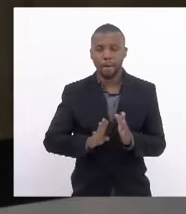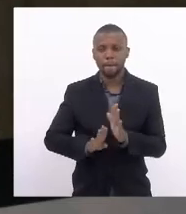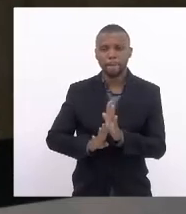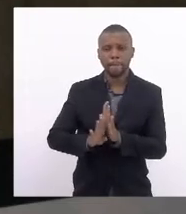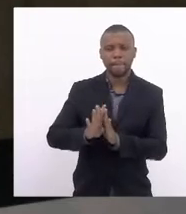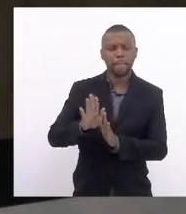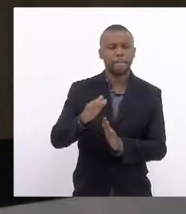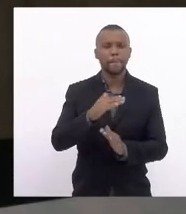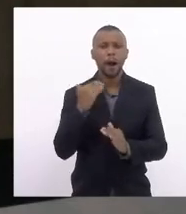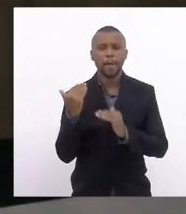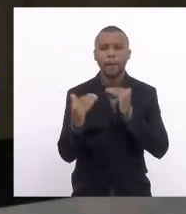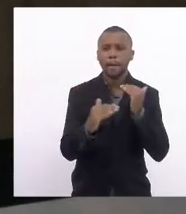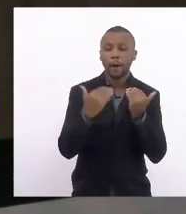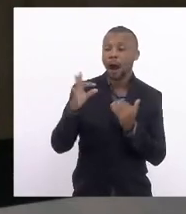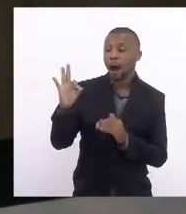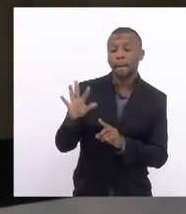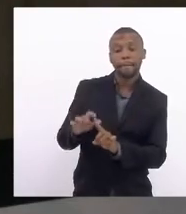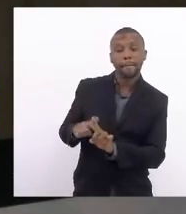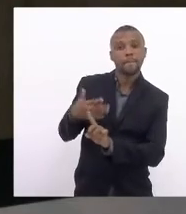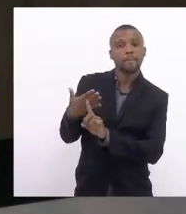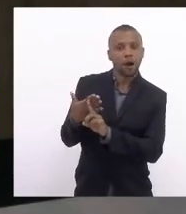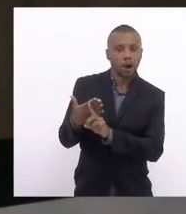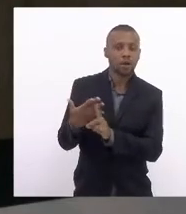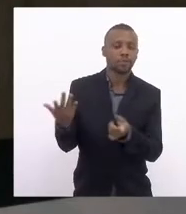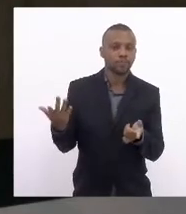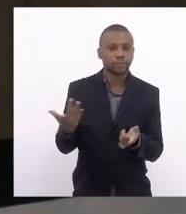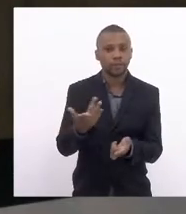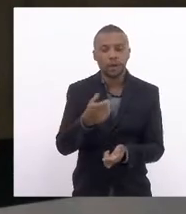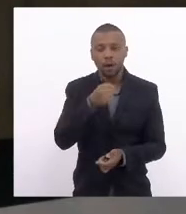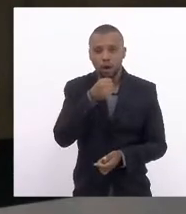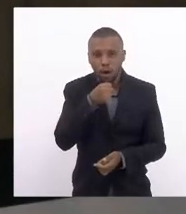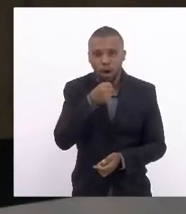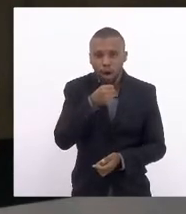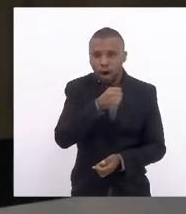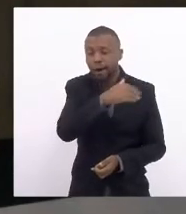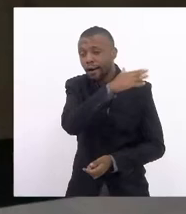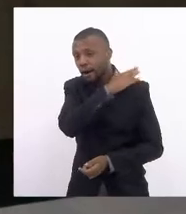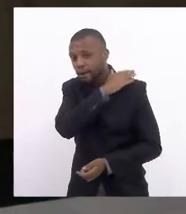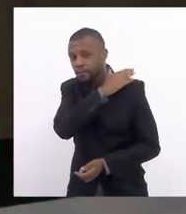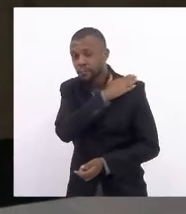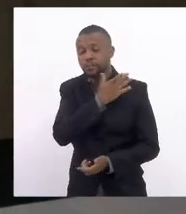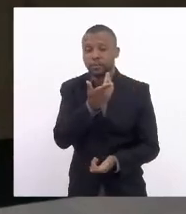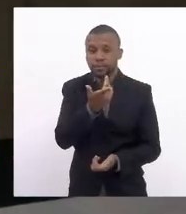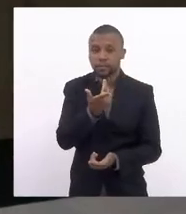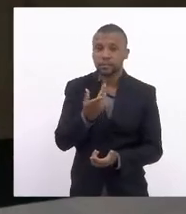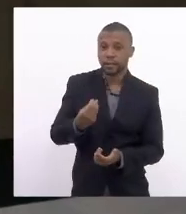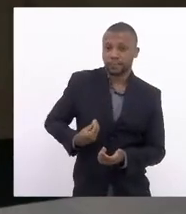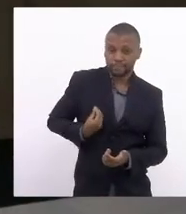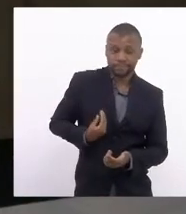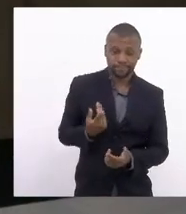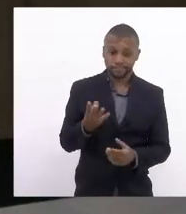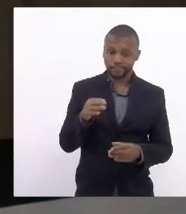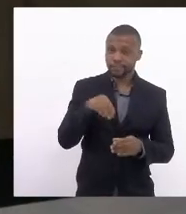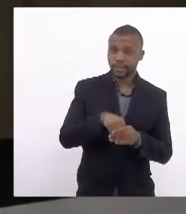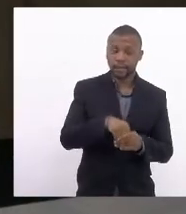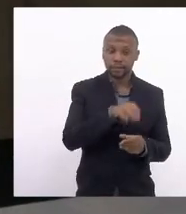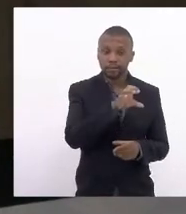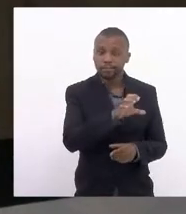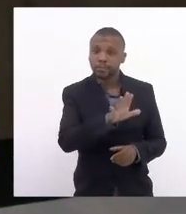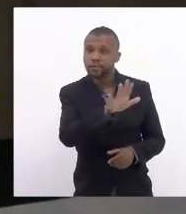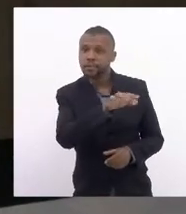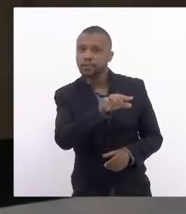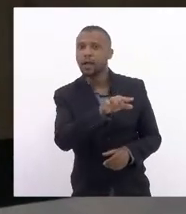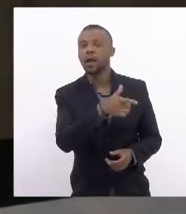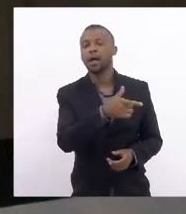homicídio estão em São Gonçalo. A tuberculose está em São Gonçalo. Então, eu não preciso ter nascido em